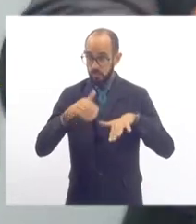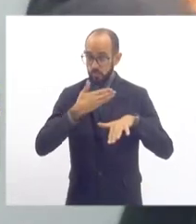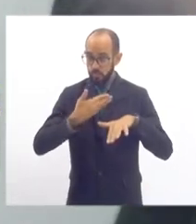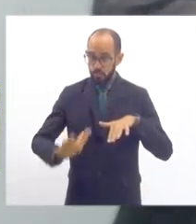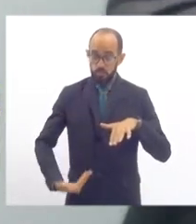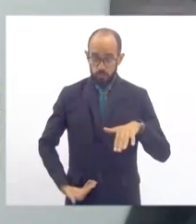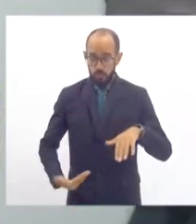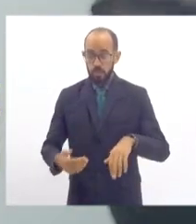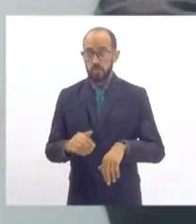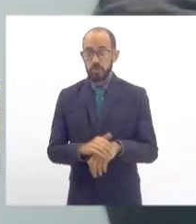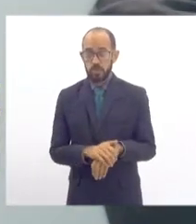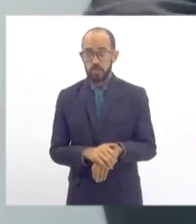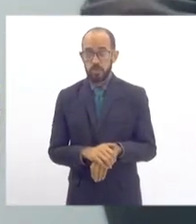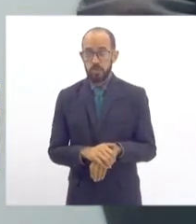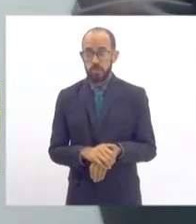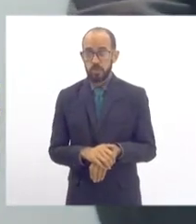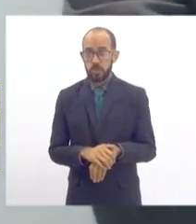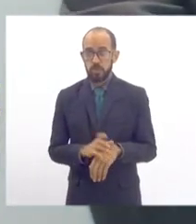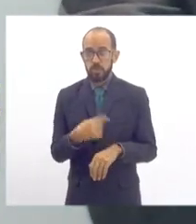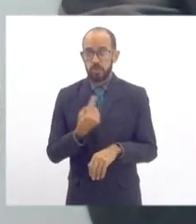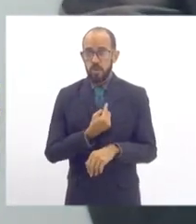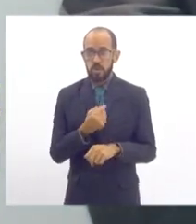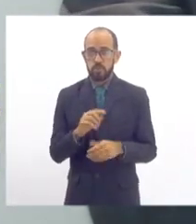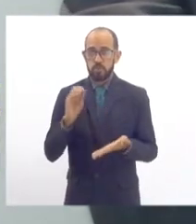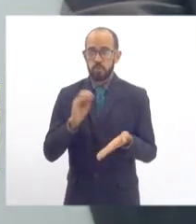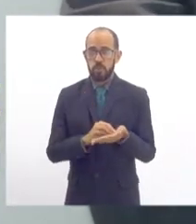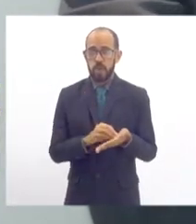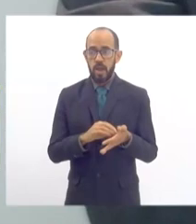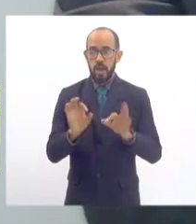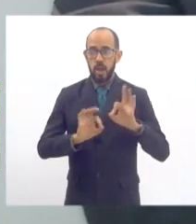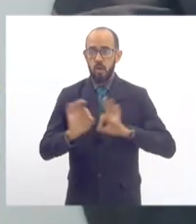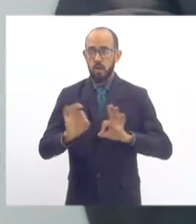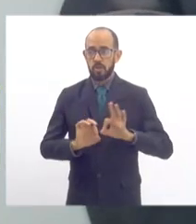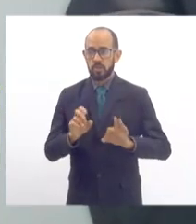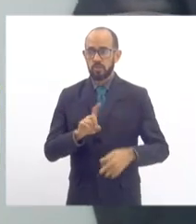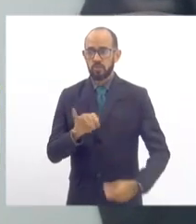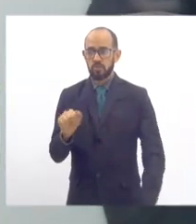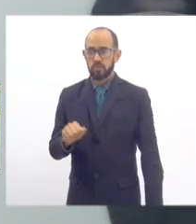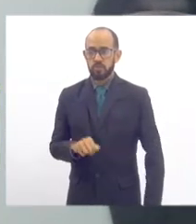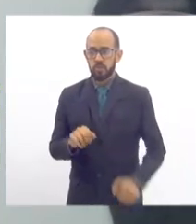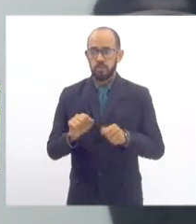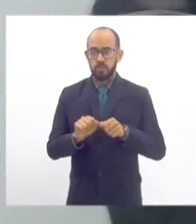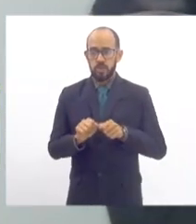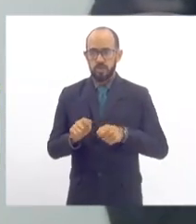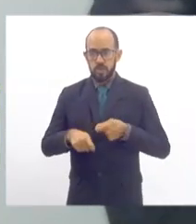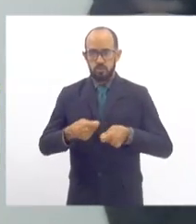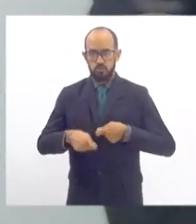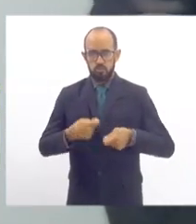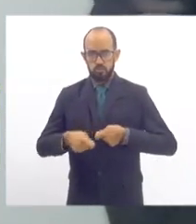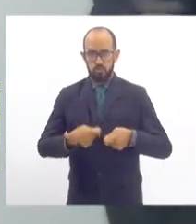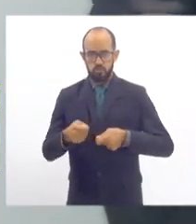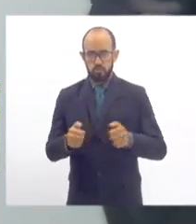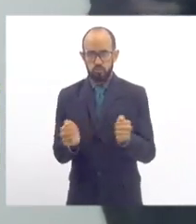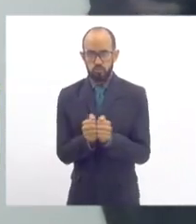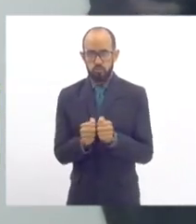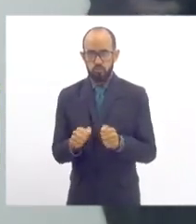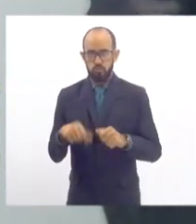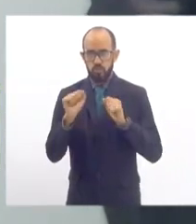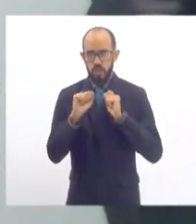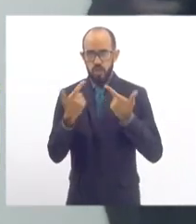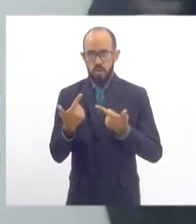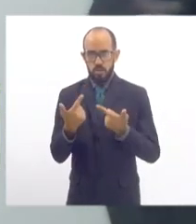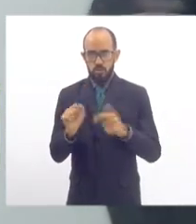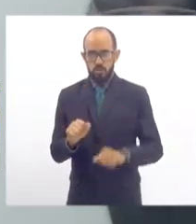né? E vamos colocar na ordem do dia, fazer gestões junto à Casa Legislativa, colocar na ordem do